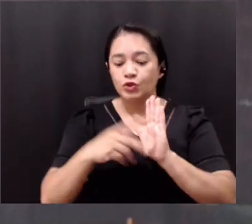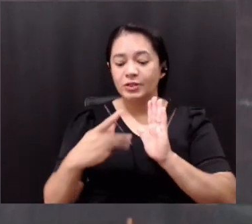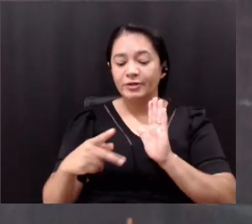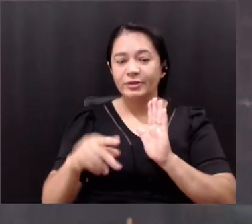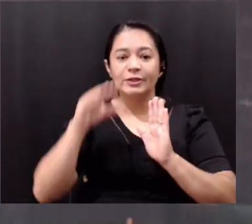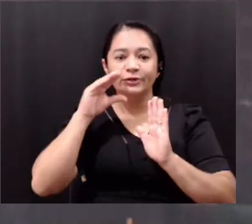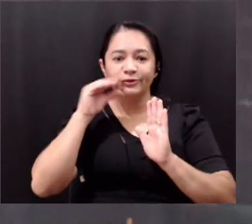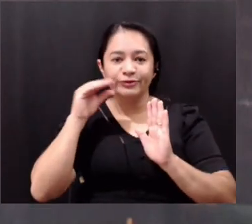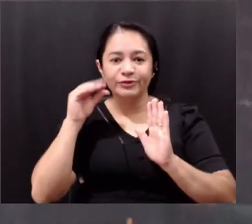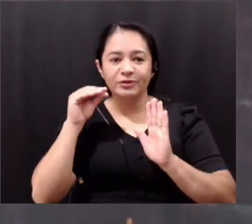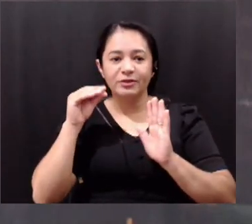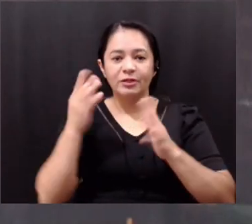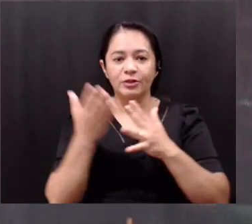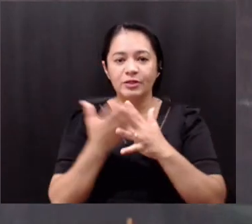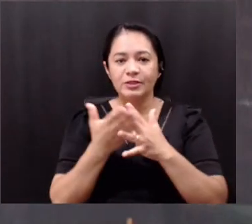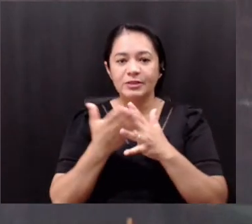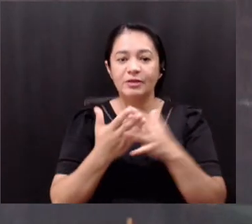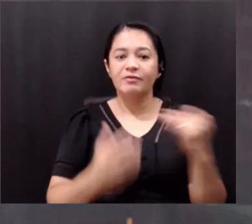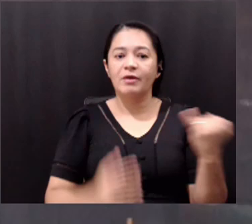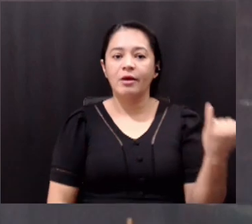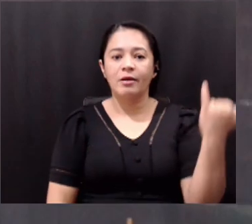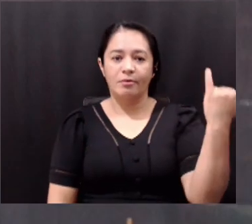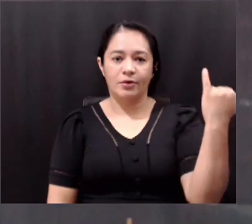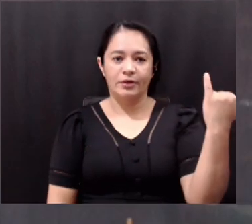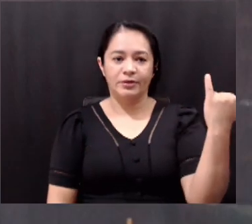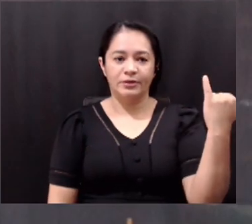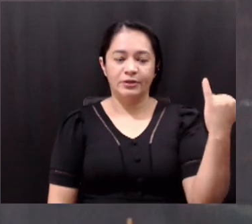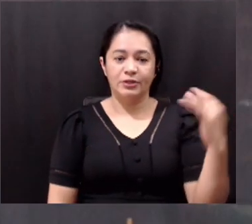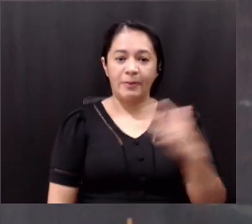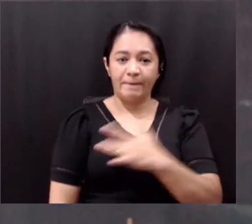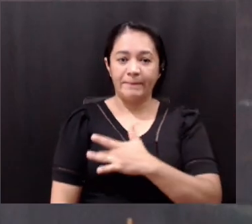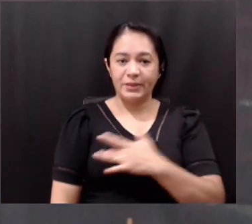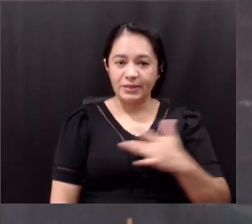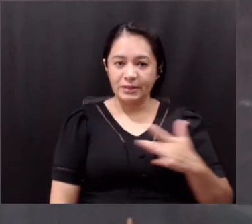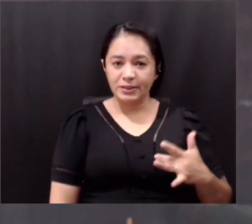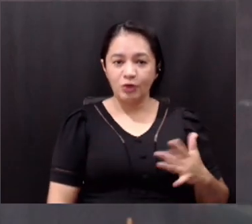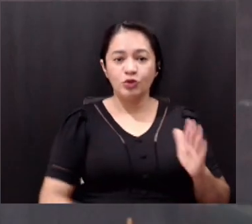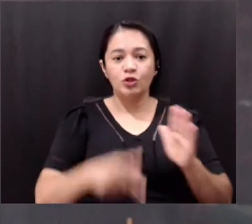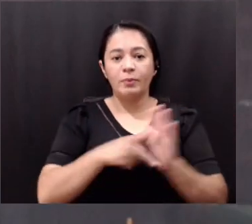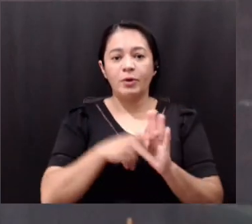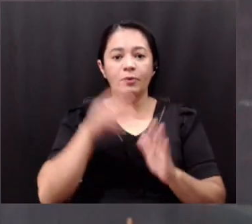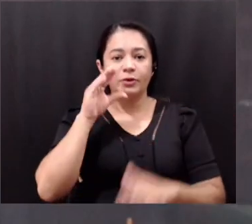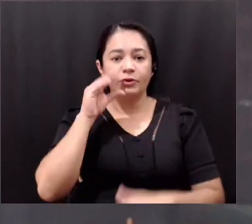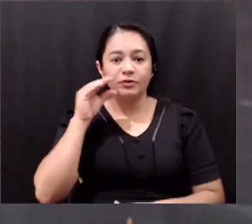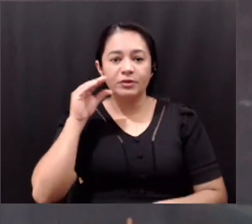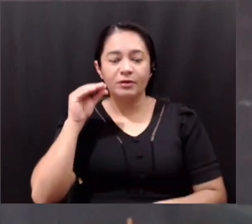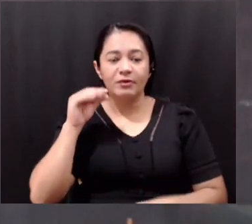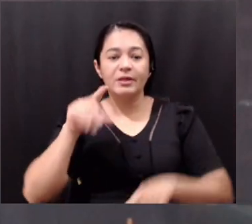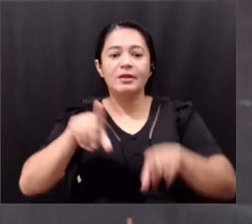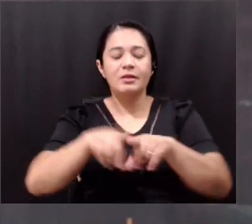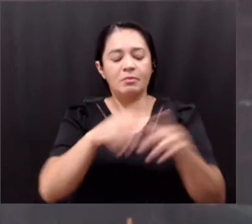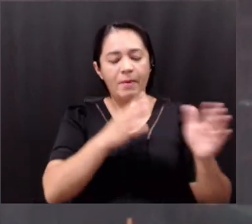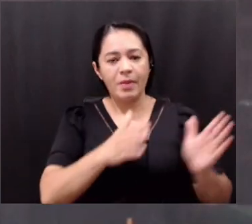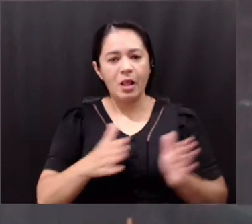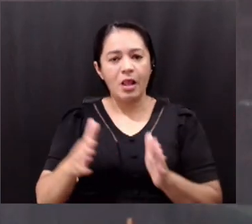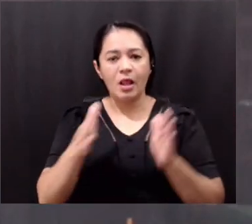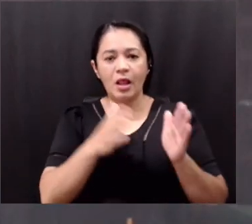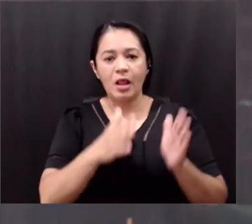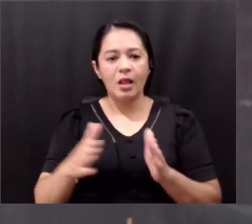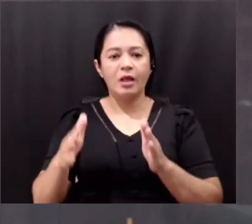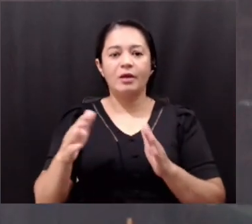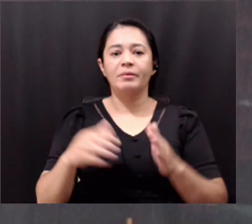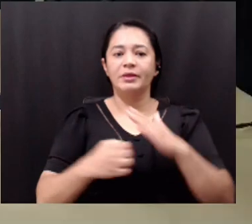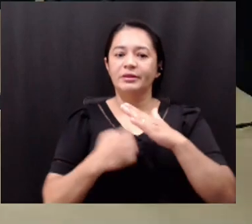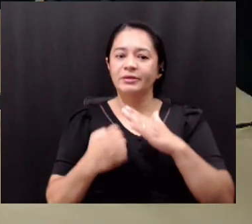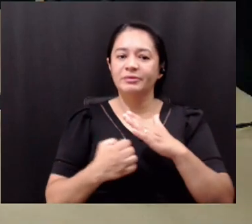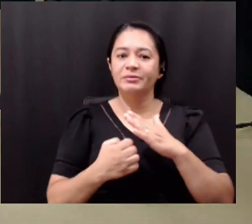são importantes, não só para a saúde do trabalhador, como para a própria produtividade da empresa no final do dia. É